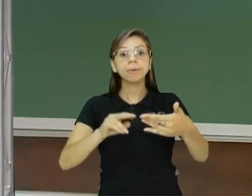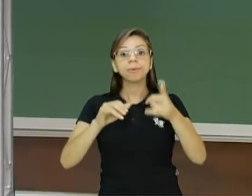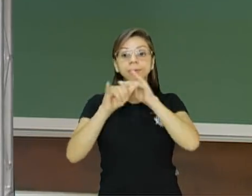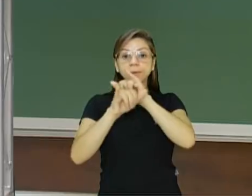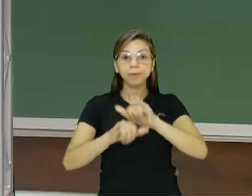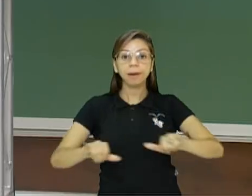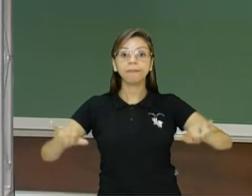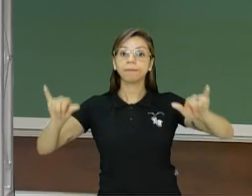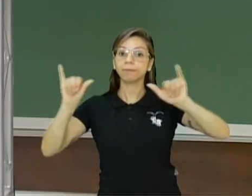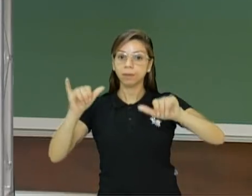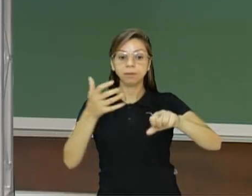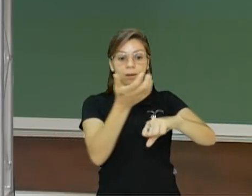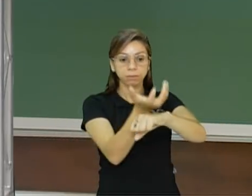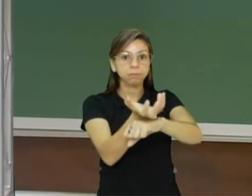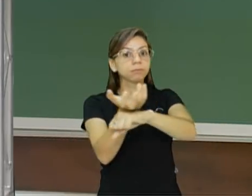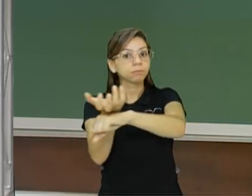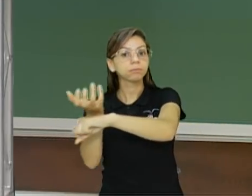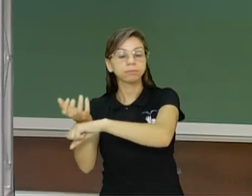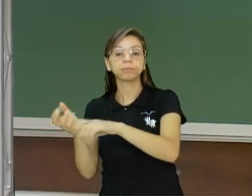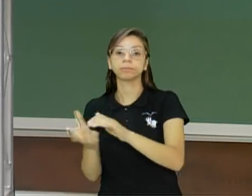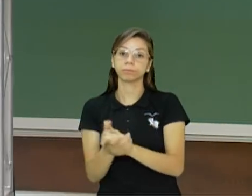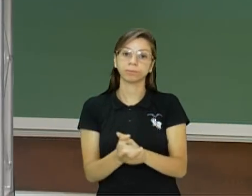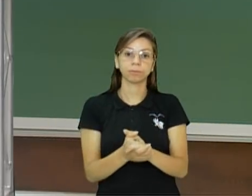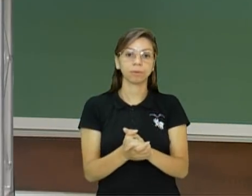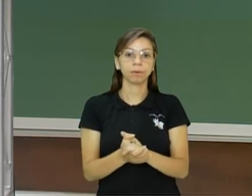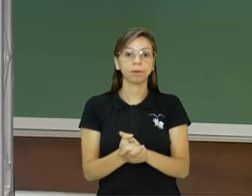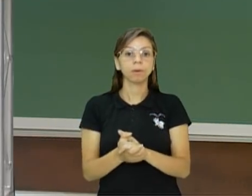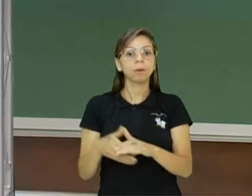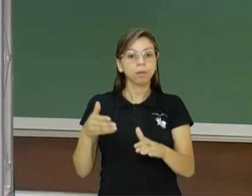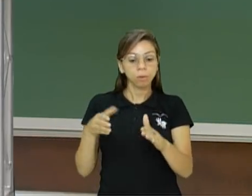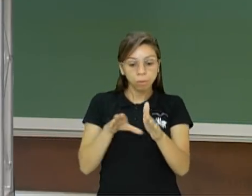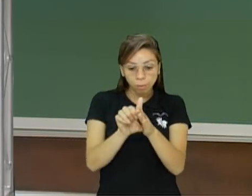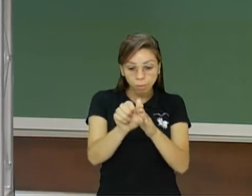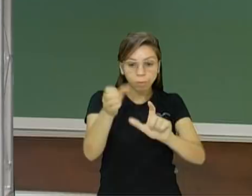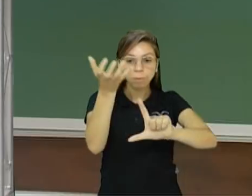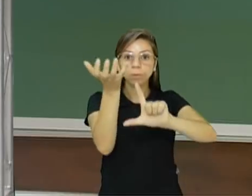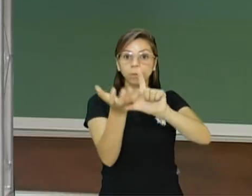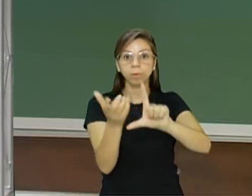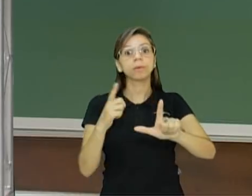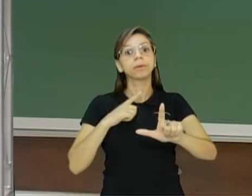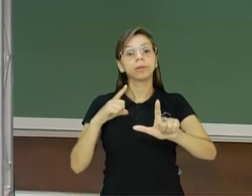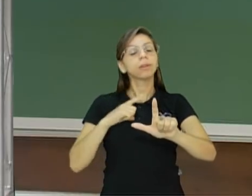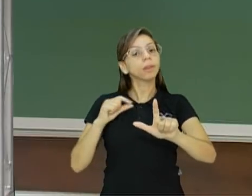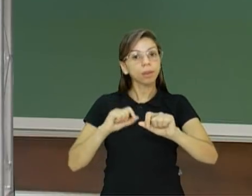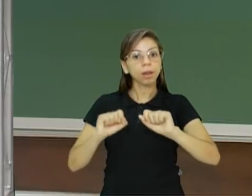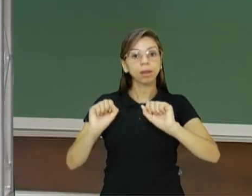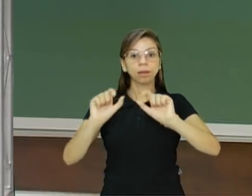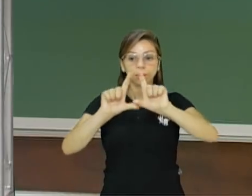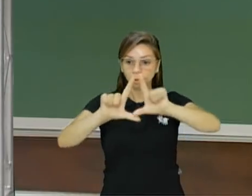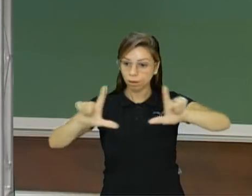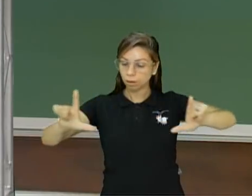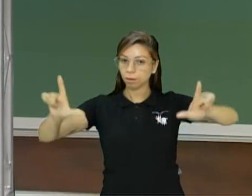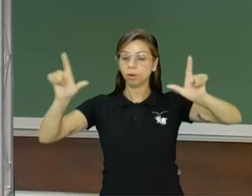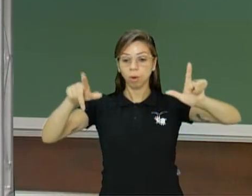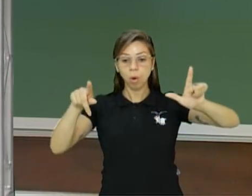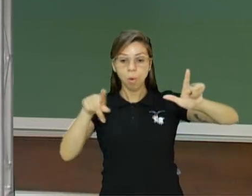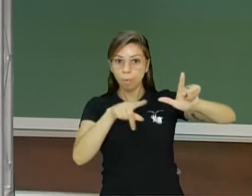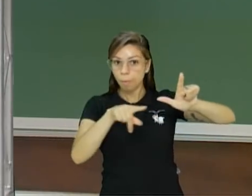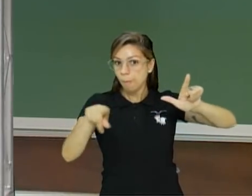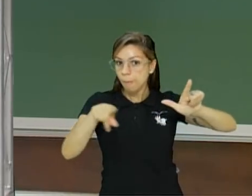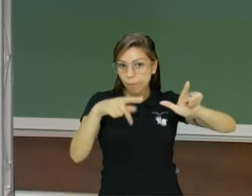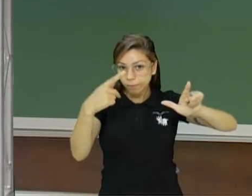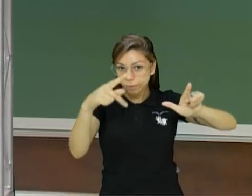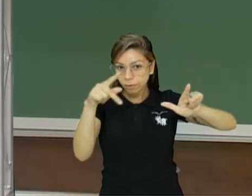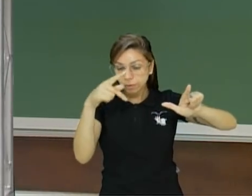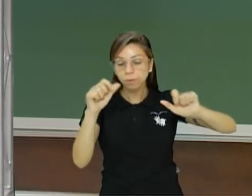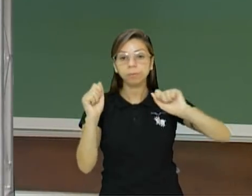as disciplinas lá no Classroom tem um mural, onde o prof de vocês, lá o prof da escola que dava aula para vocês,